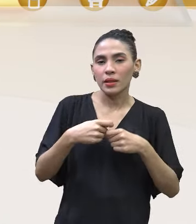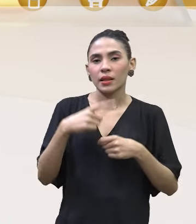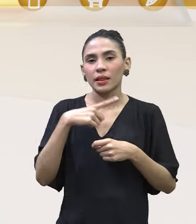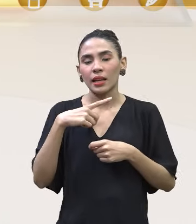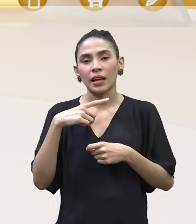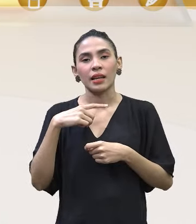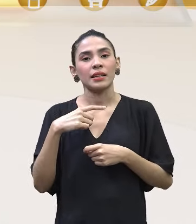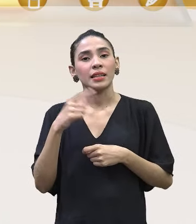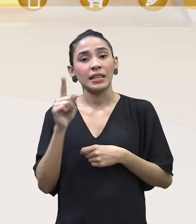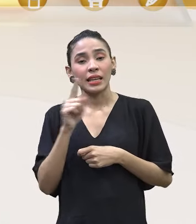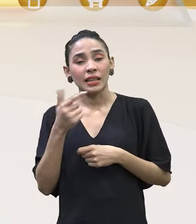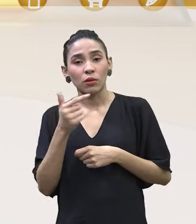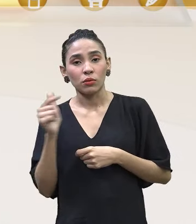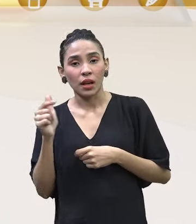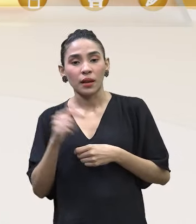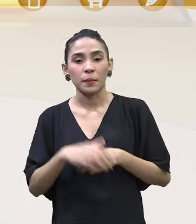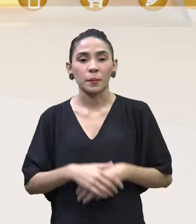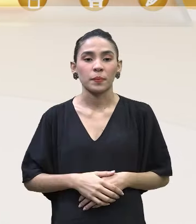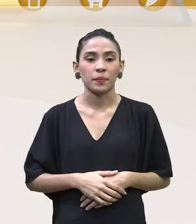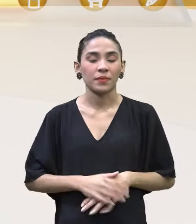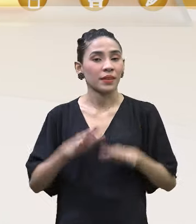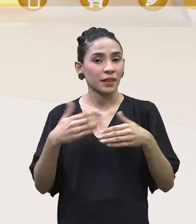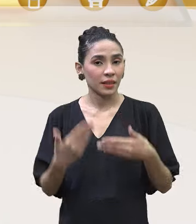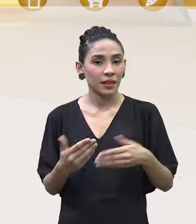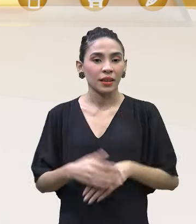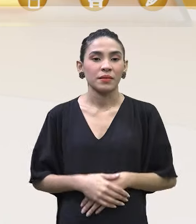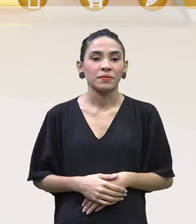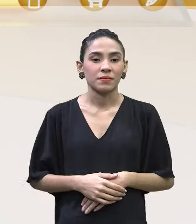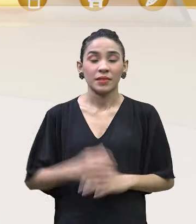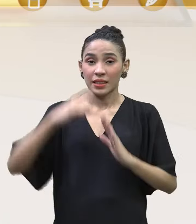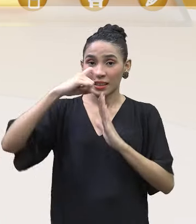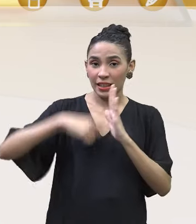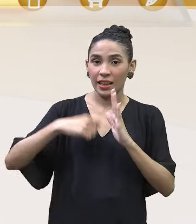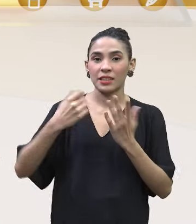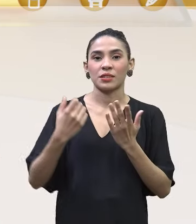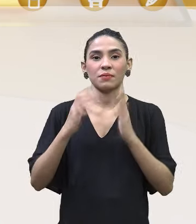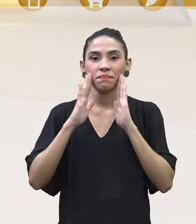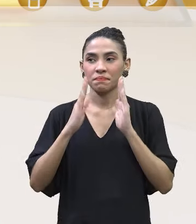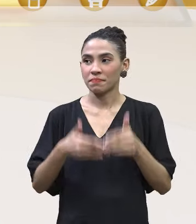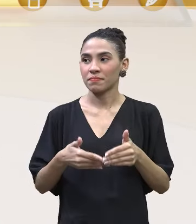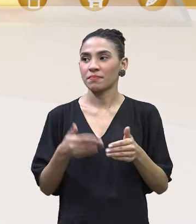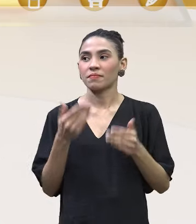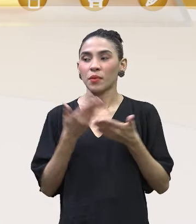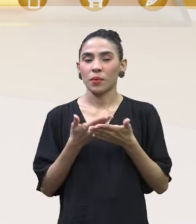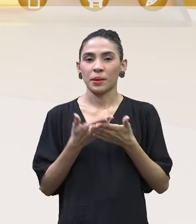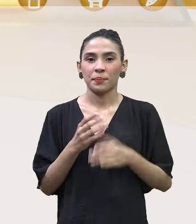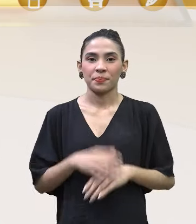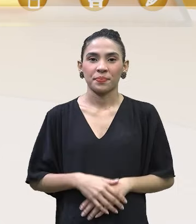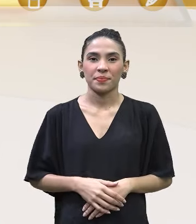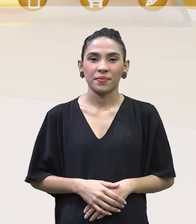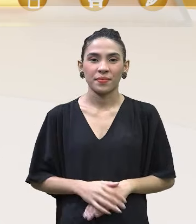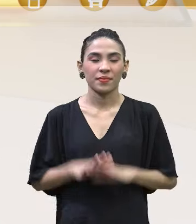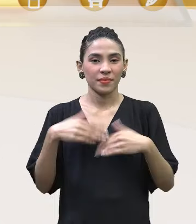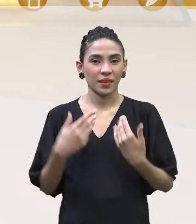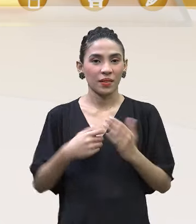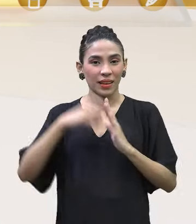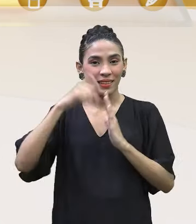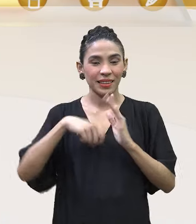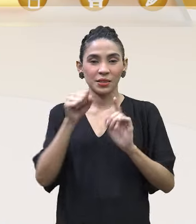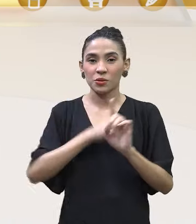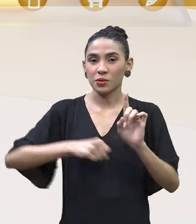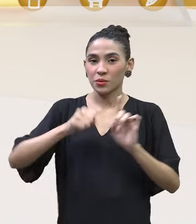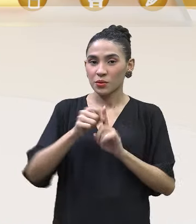aí vai e aí então alunos Agora sim bde falar sobre taxa maneira mais cé você vai falar agora tá bom ó as taxas só